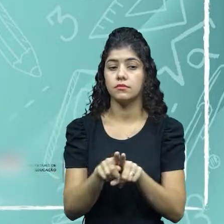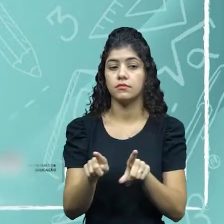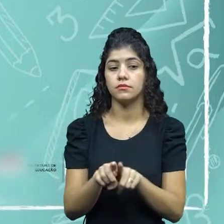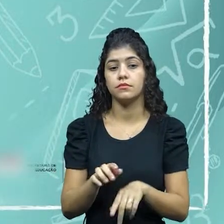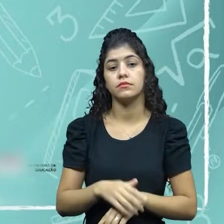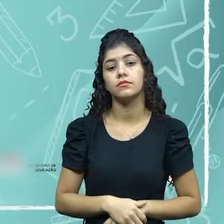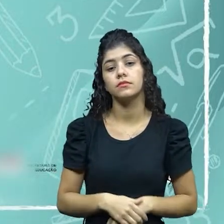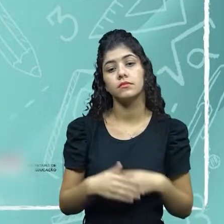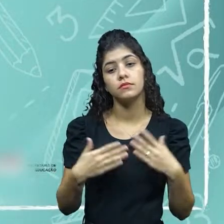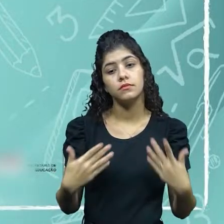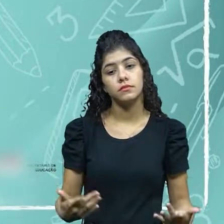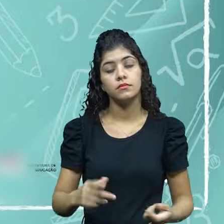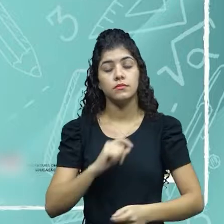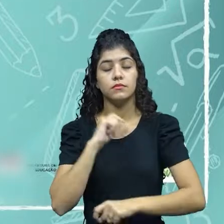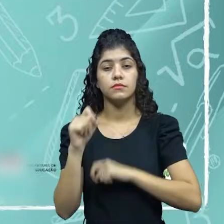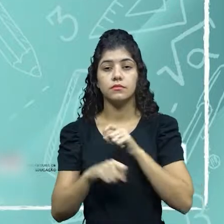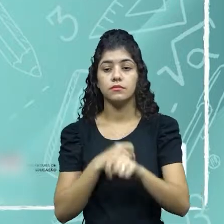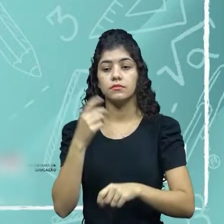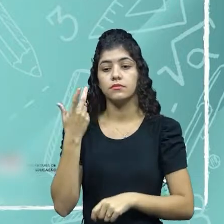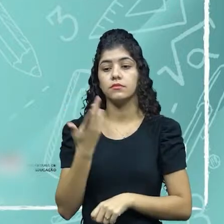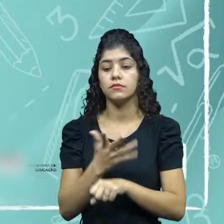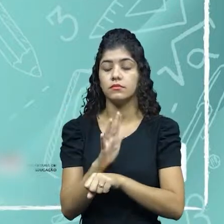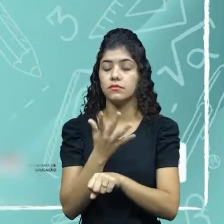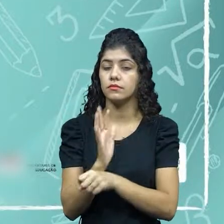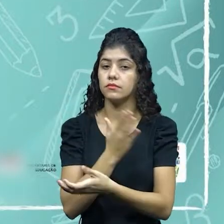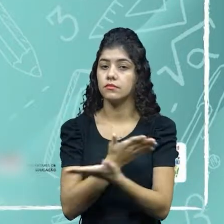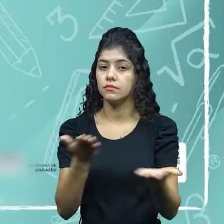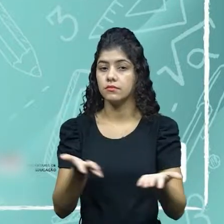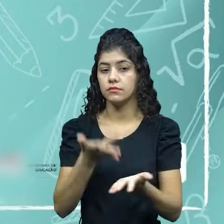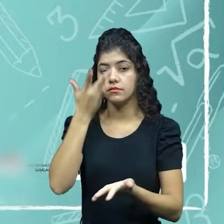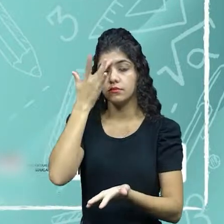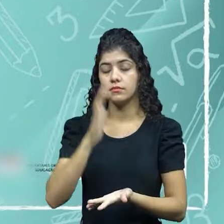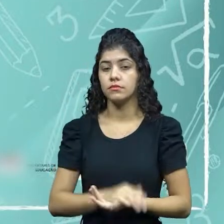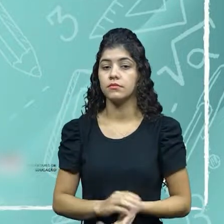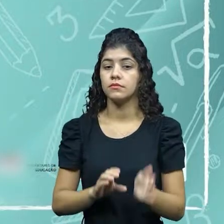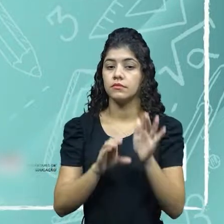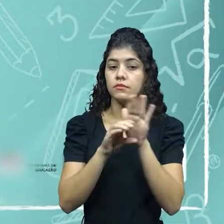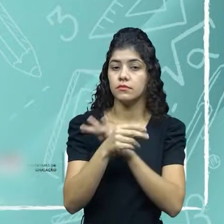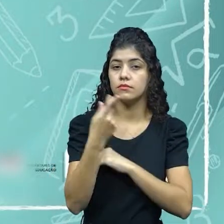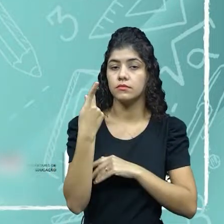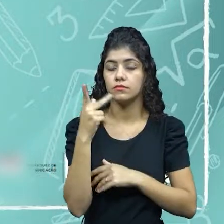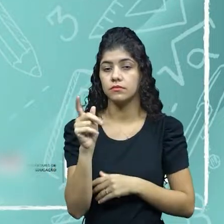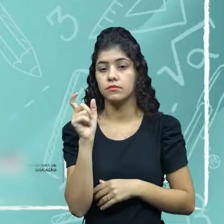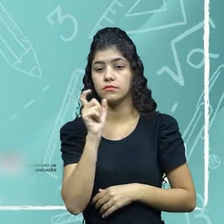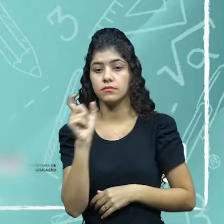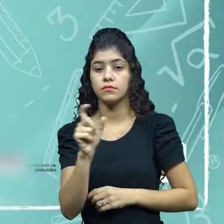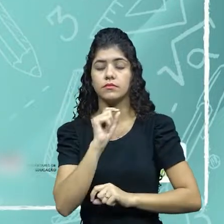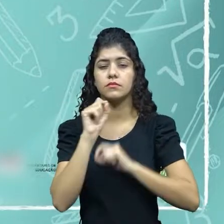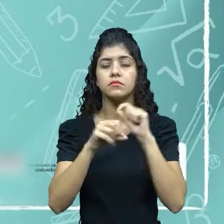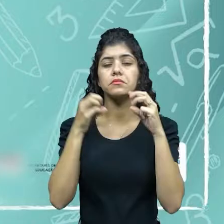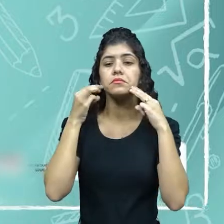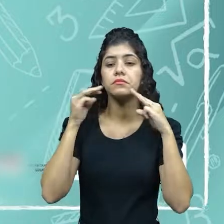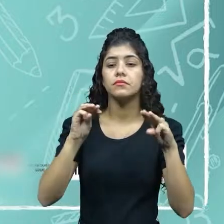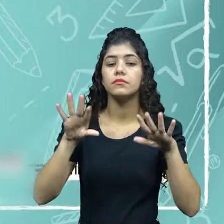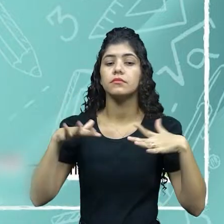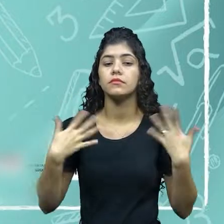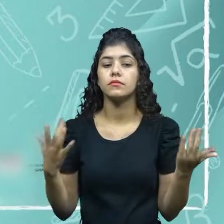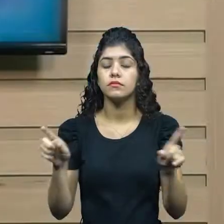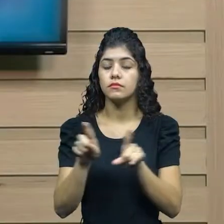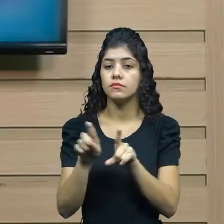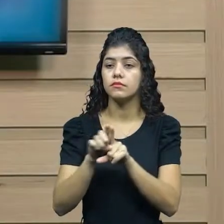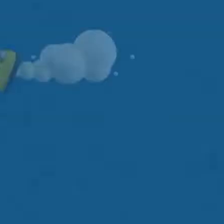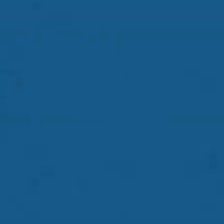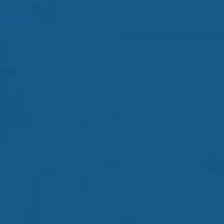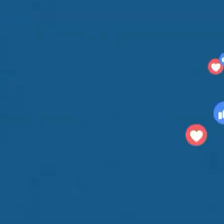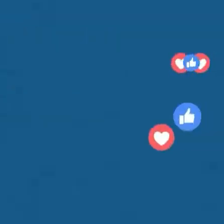bom? Agora um exercício de fixação. Conceitue com as suas palavras o que é marketing e qual a sua importância.